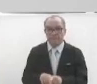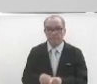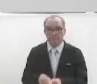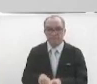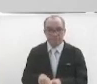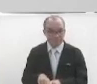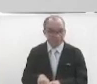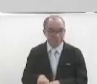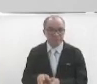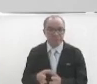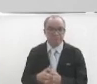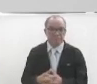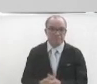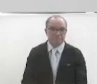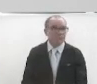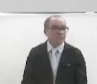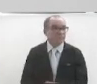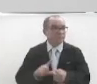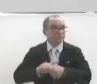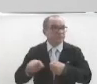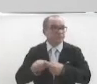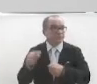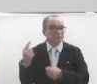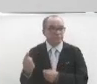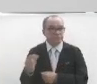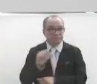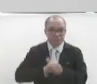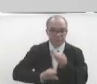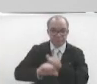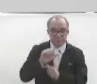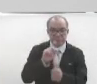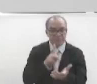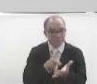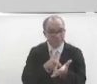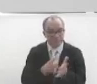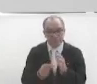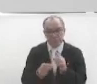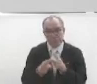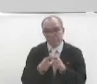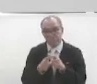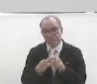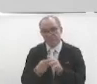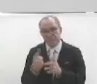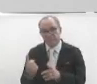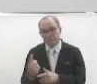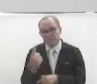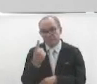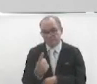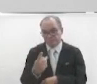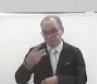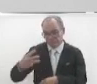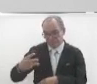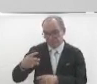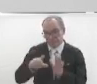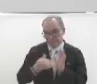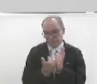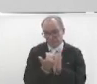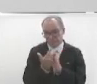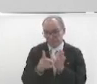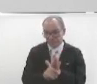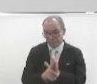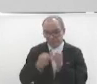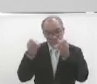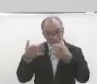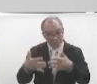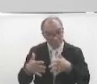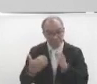é artigo o modifica parcialmente o inciso 1º do artigo 13º do projeto de lei Supra